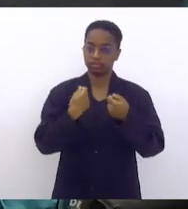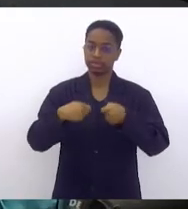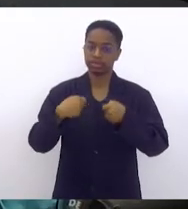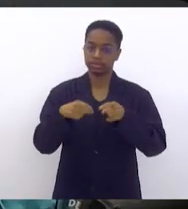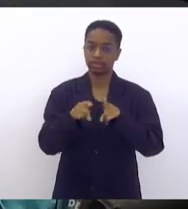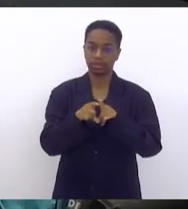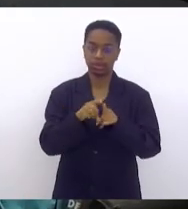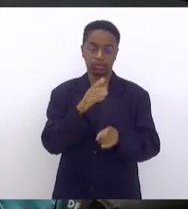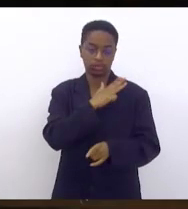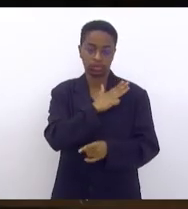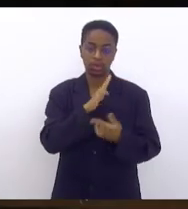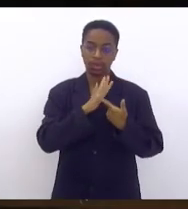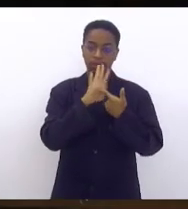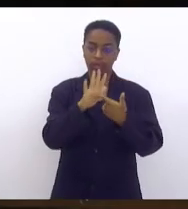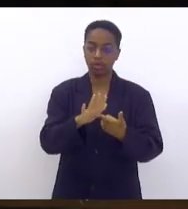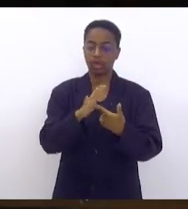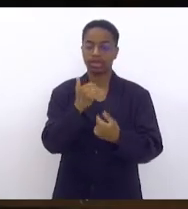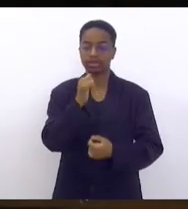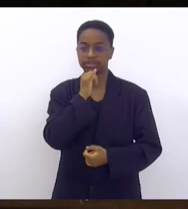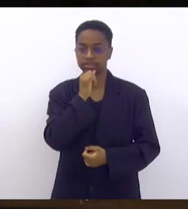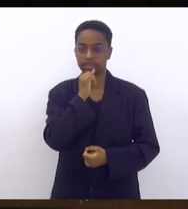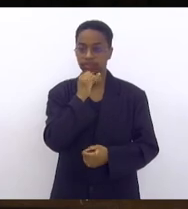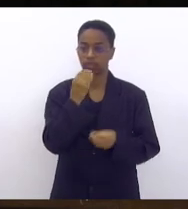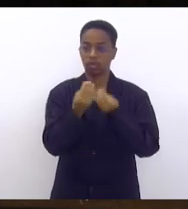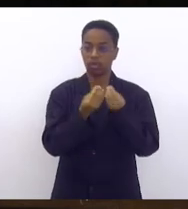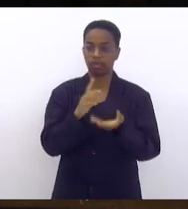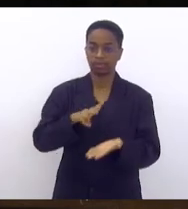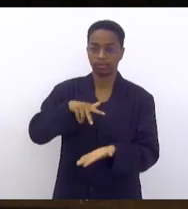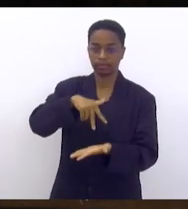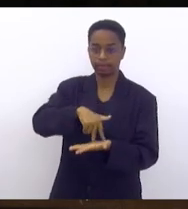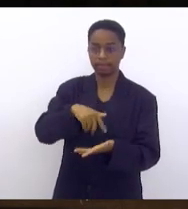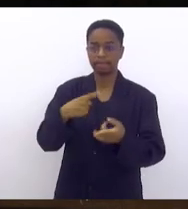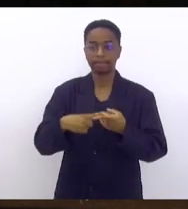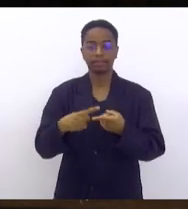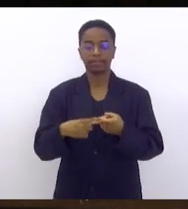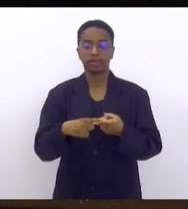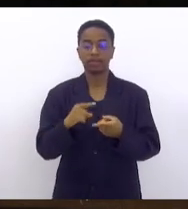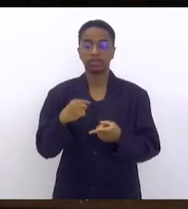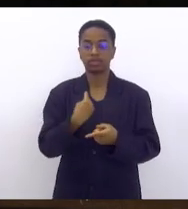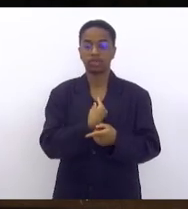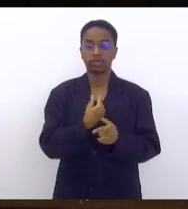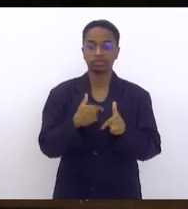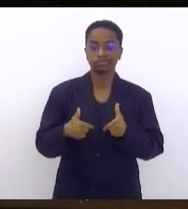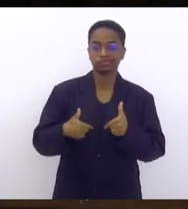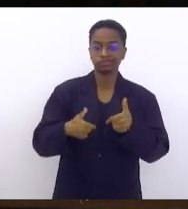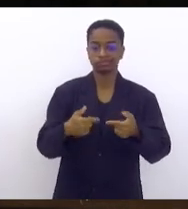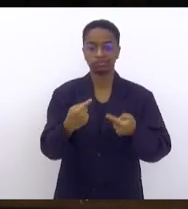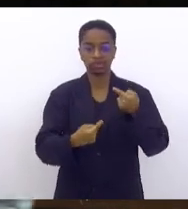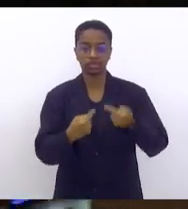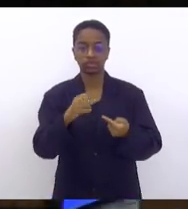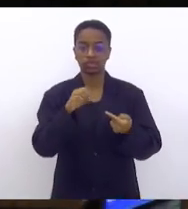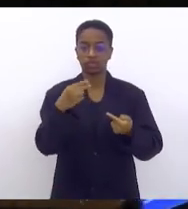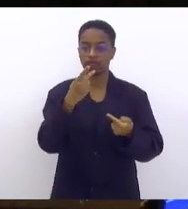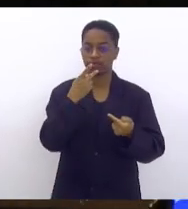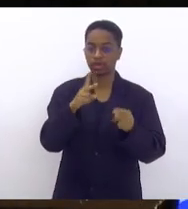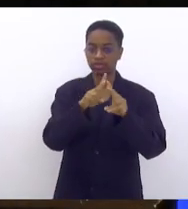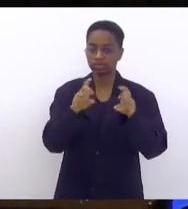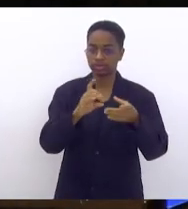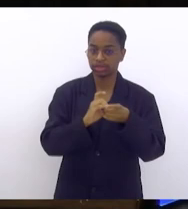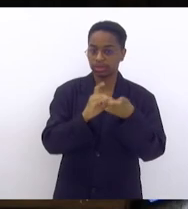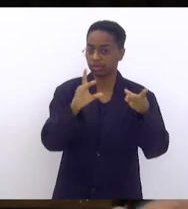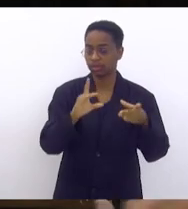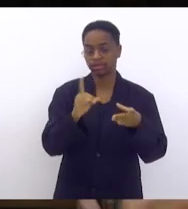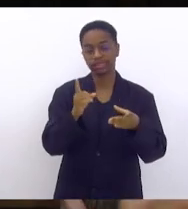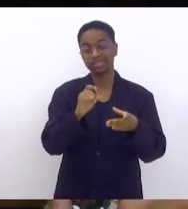né, em relação a essa postura, que a gente não se faz política, não se fala em democracia, sem o diálogo com